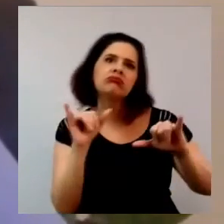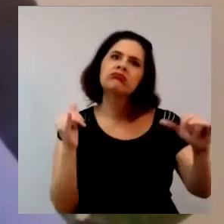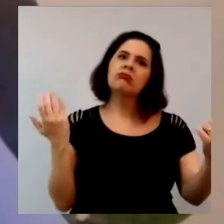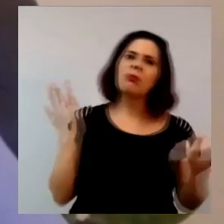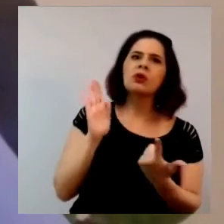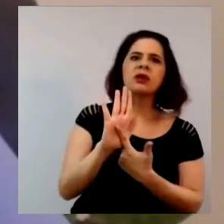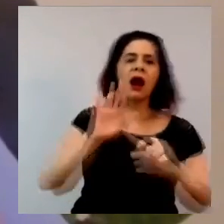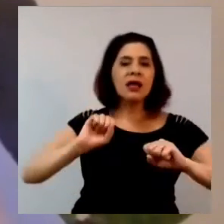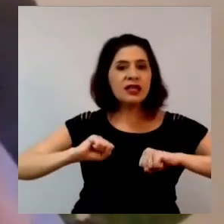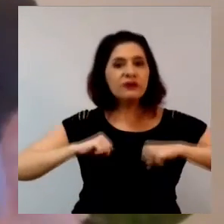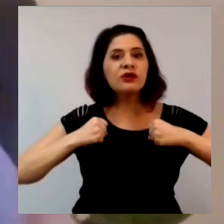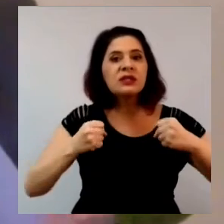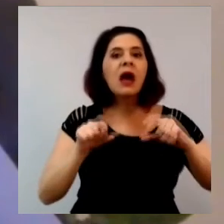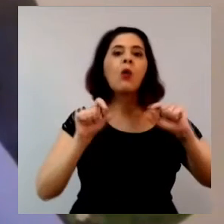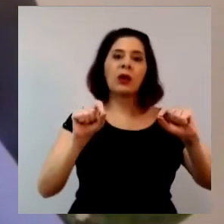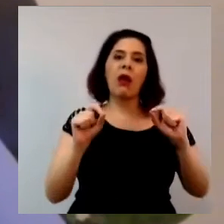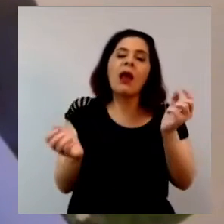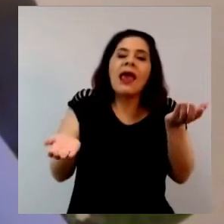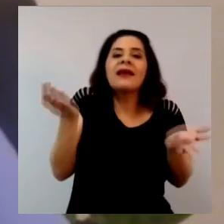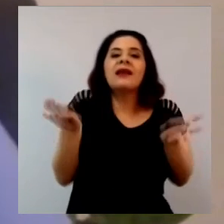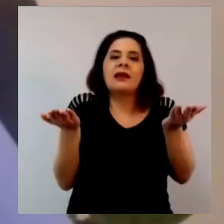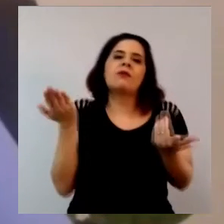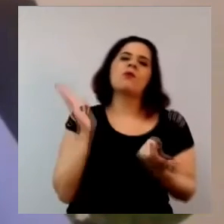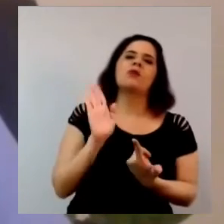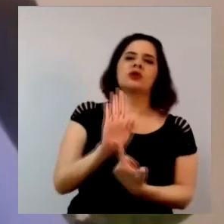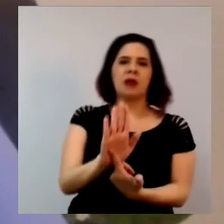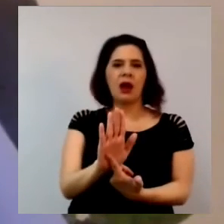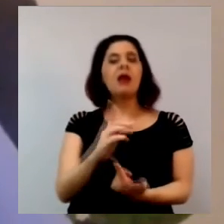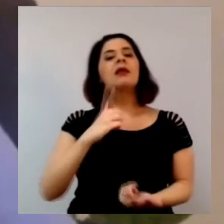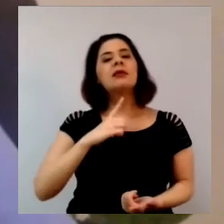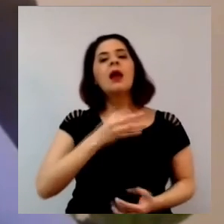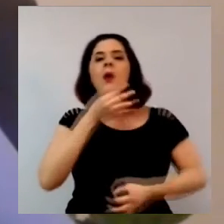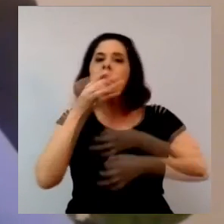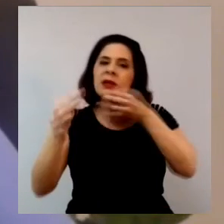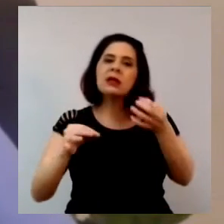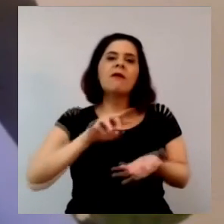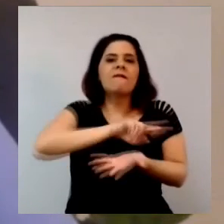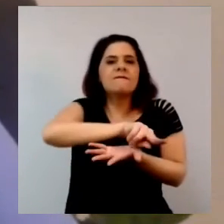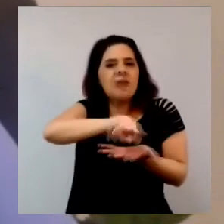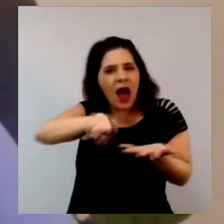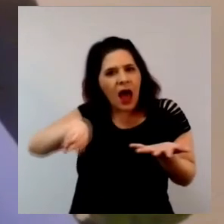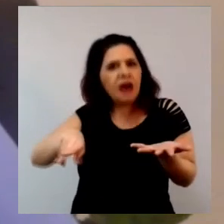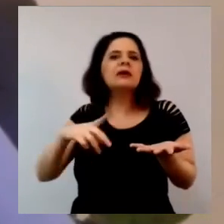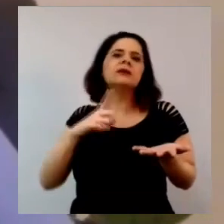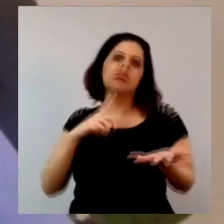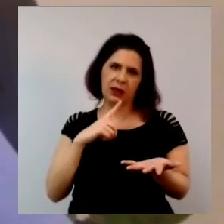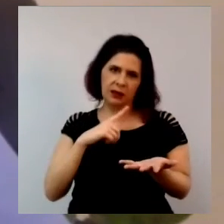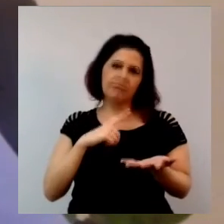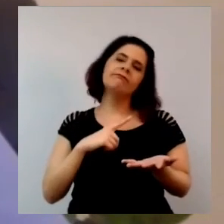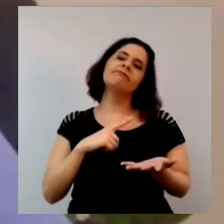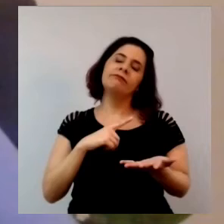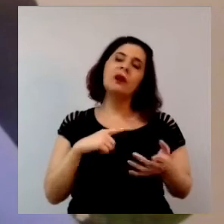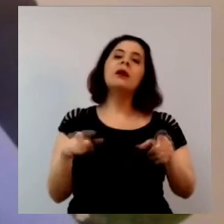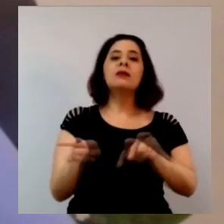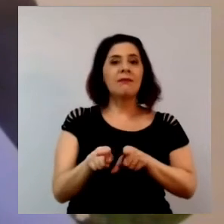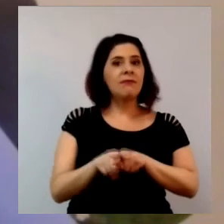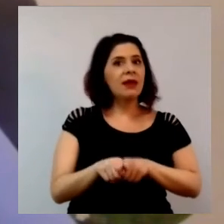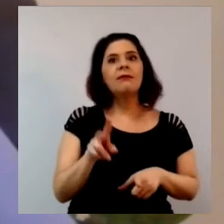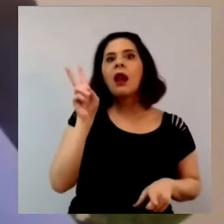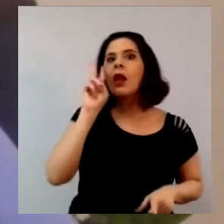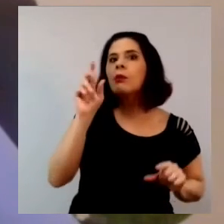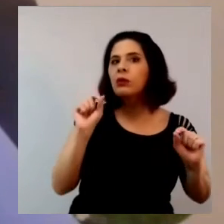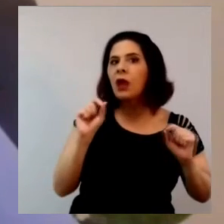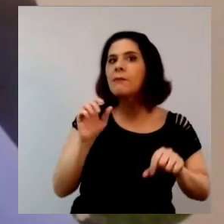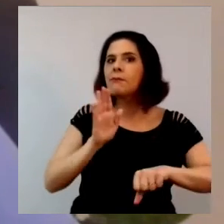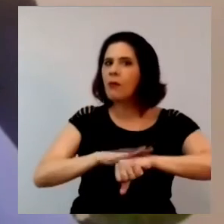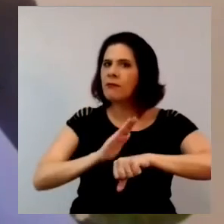nesse sentido, de ter uma pluralidade de vozes. E eu também gosto de lembrar, no momento da eleição super polarizado, a gente tem um grupo de assinantes do